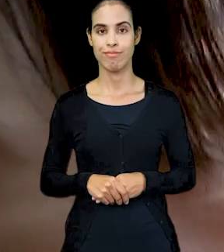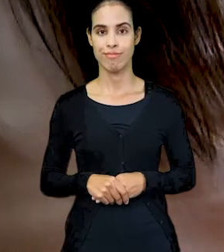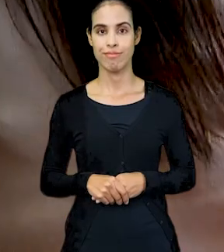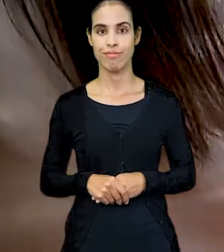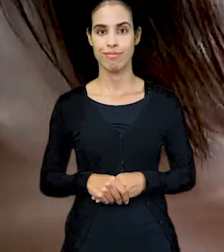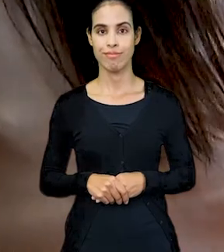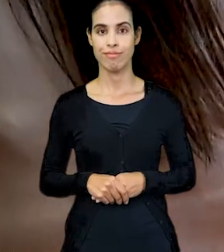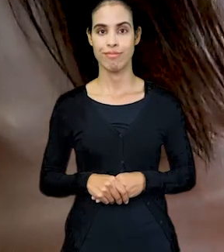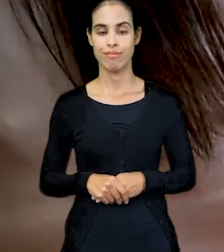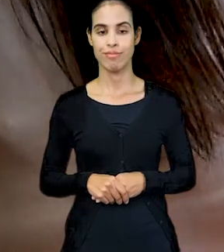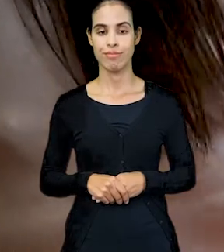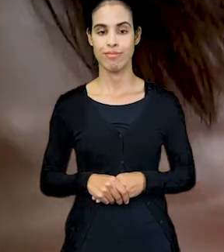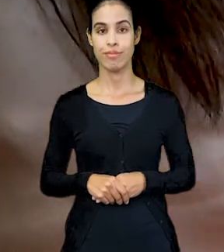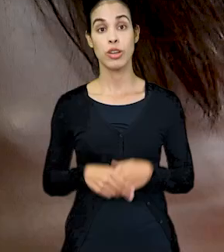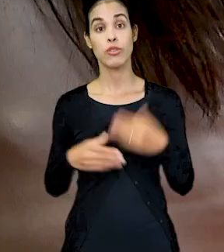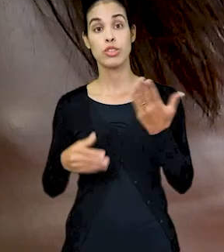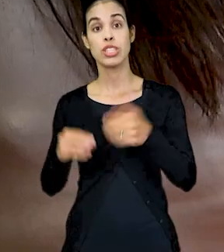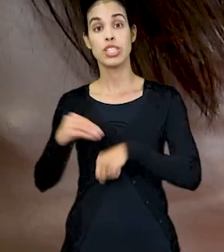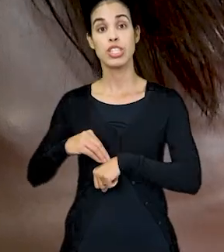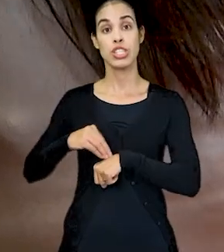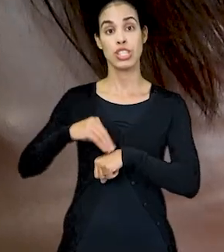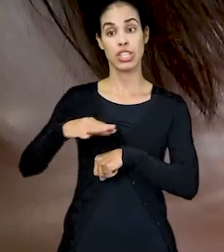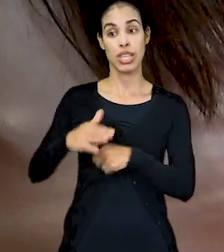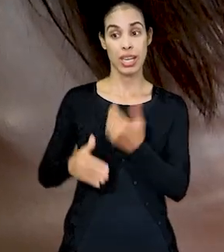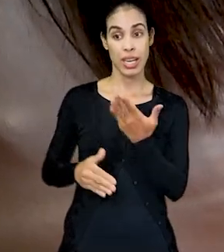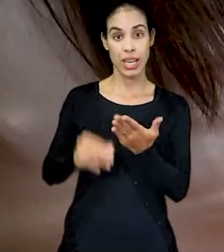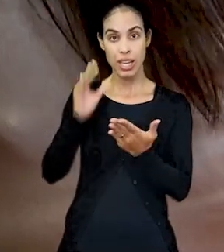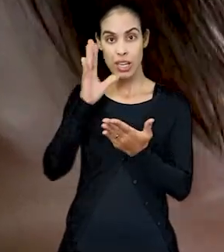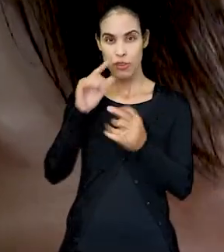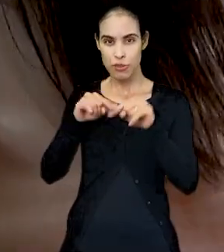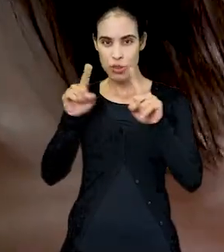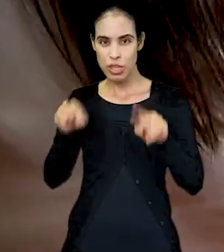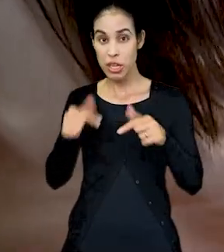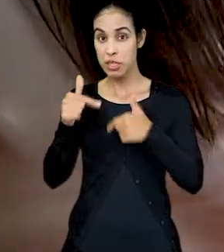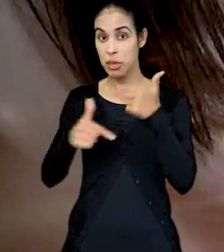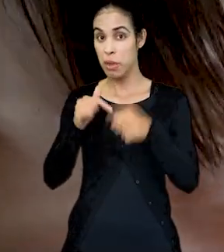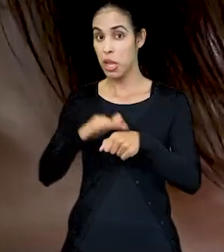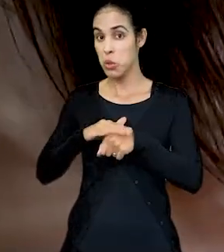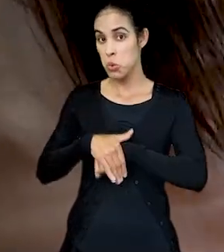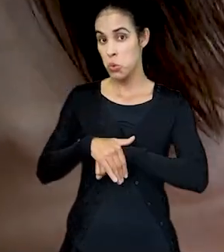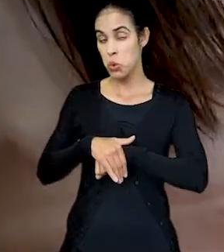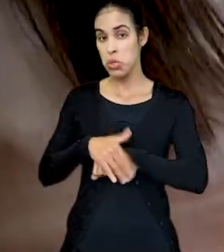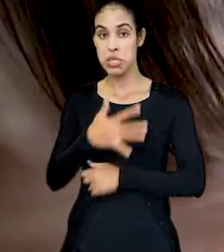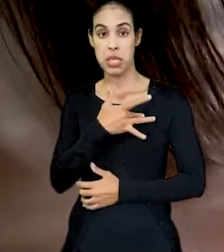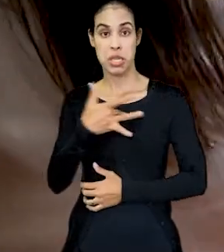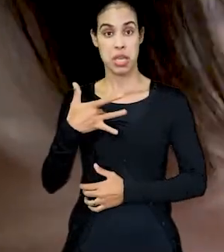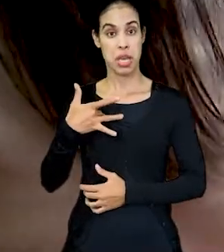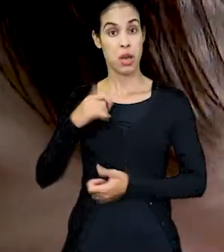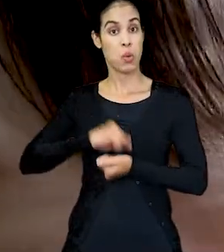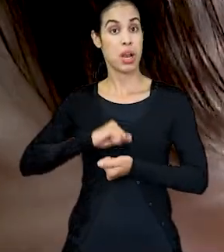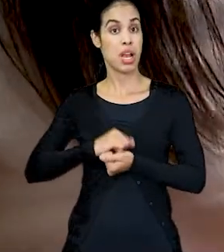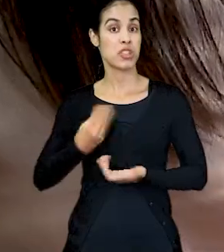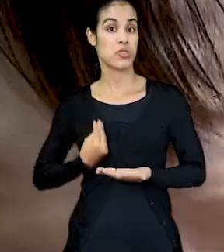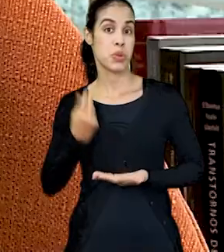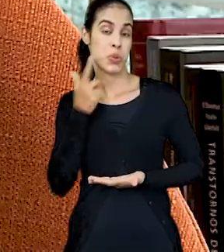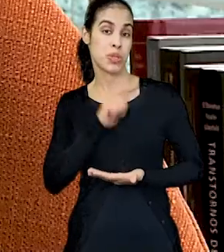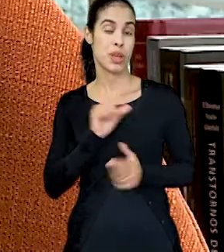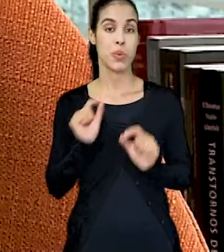O que você recomenda para que o trabalhador noturno tenha hábitos mais saudáveis e, consequentemente, qualidade de